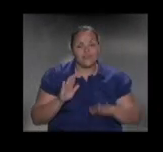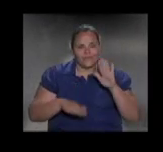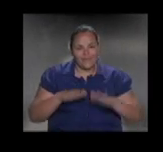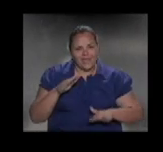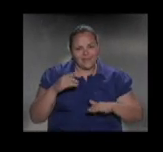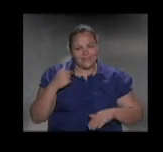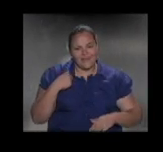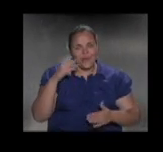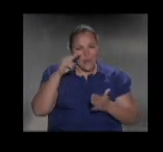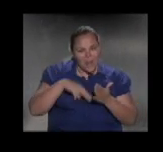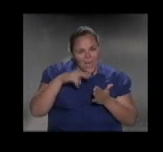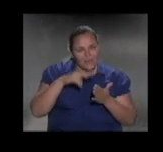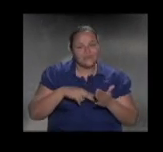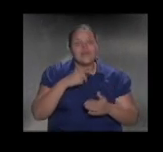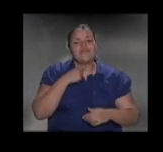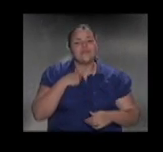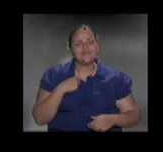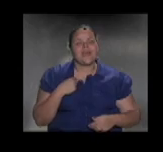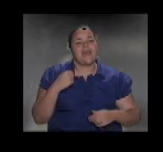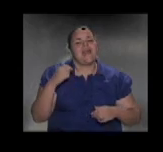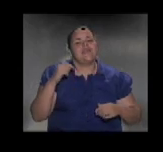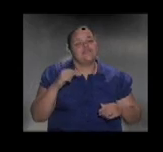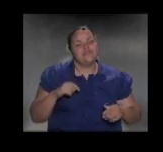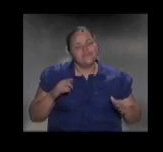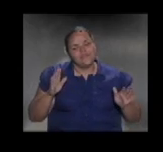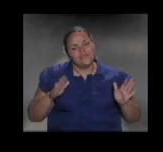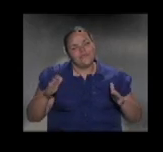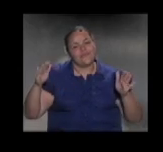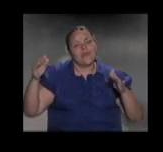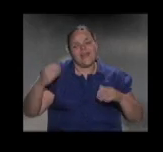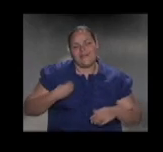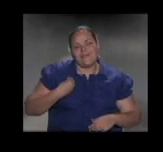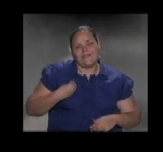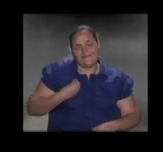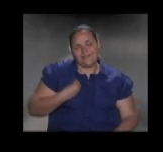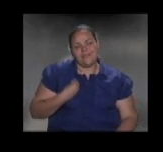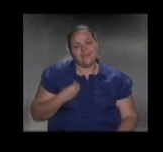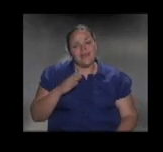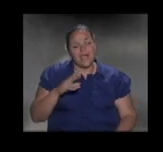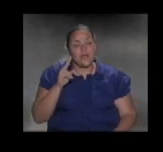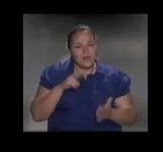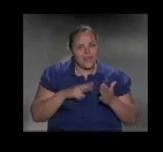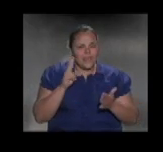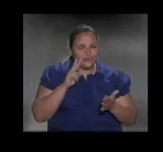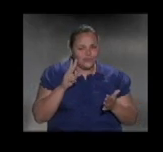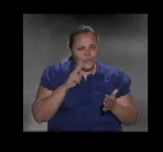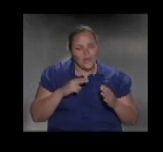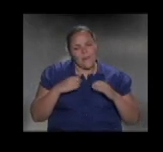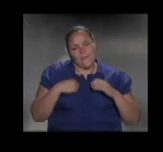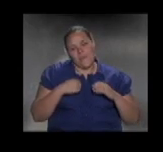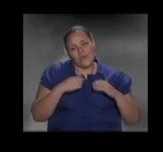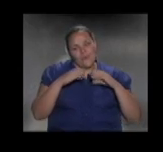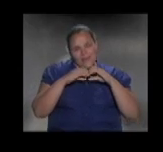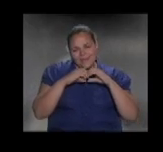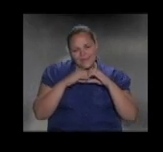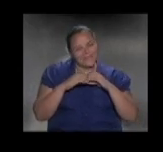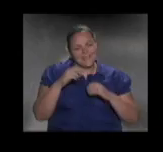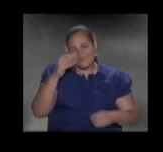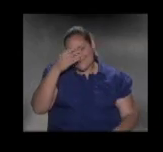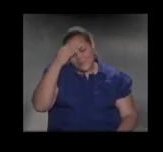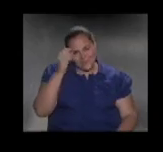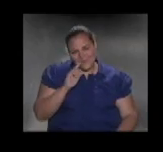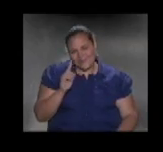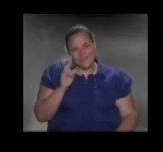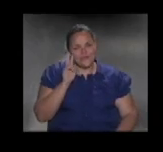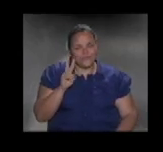Às vezes, como eu leio, dá vontade de voar, viver a vida. Eu li uma história chamada Meu Coraçãozinho. Nunca